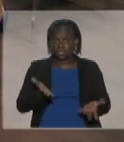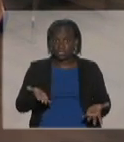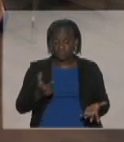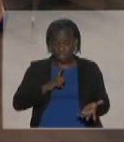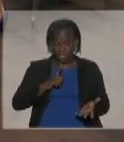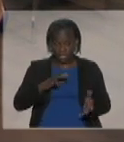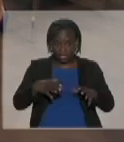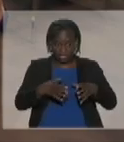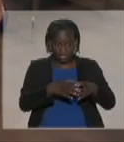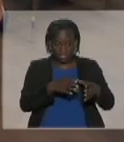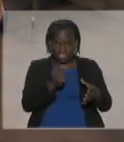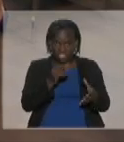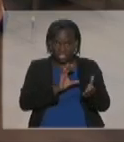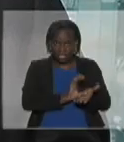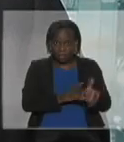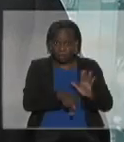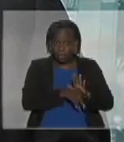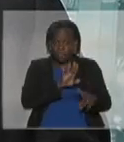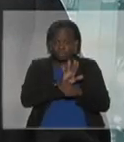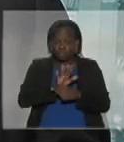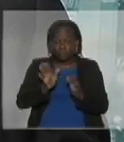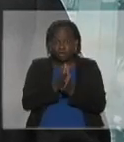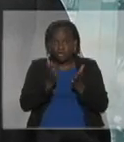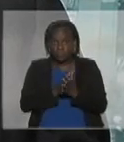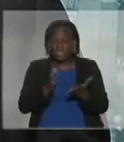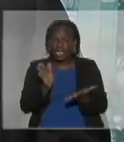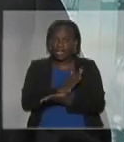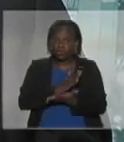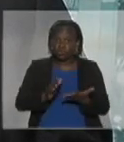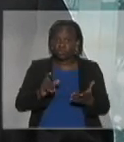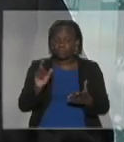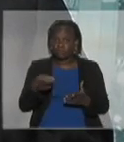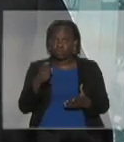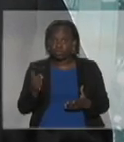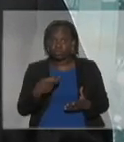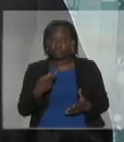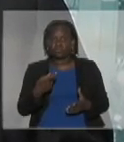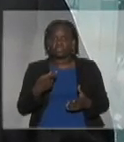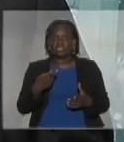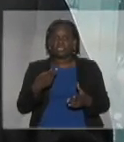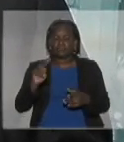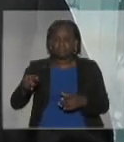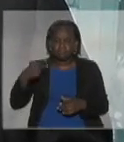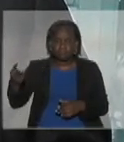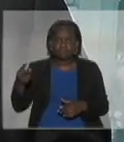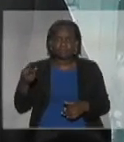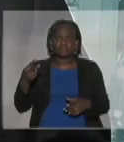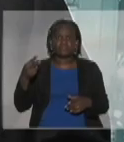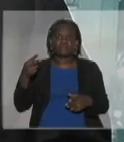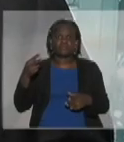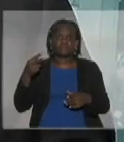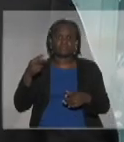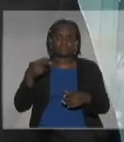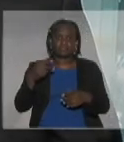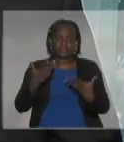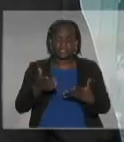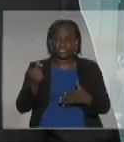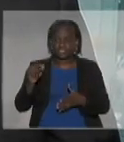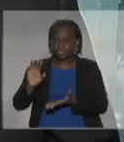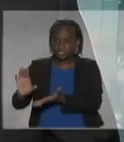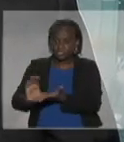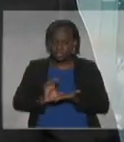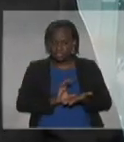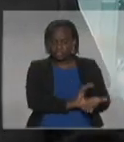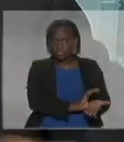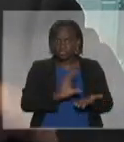você tem um fundo de combate à pobreza, que alguns impostos são majorados para ter recursos